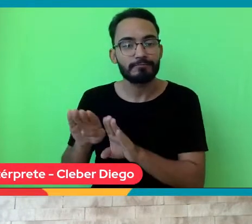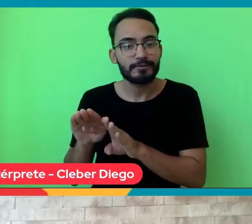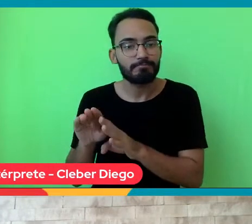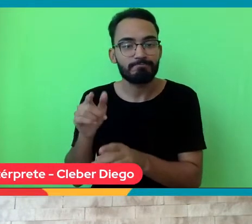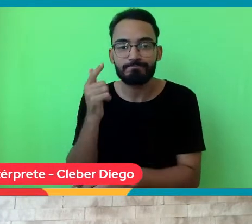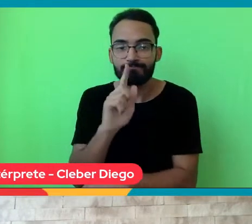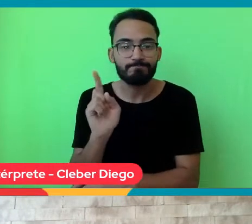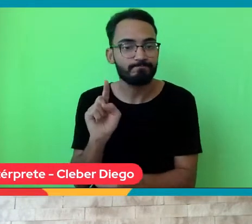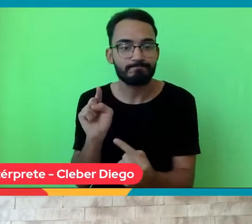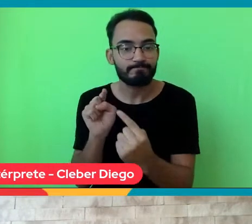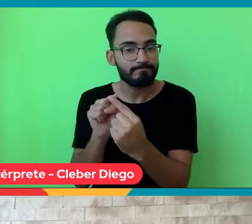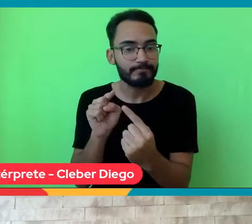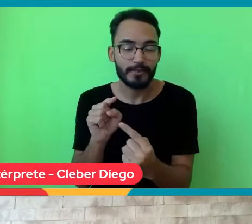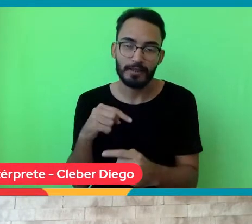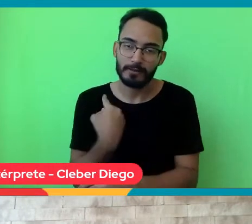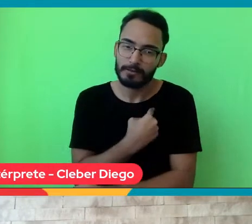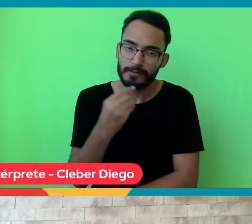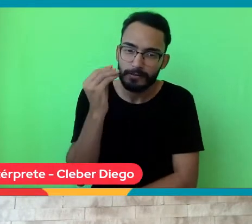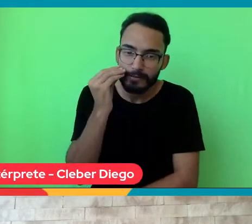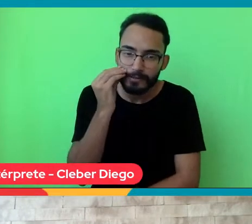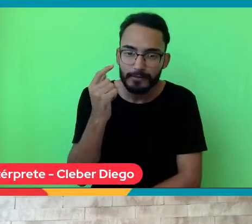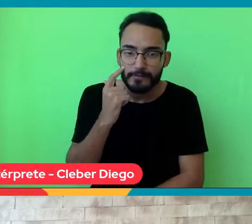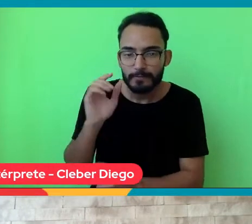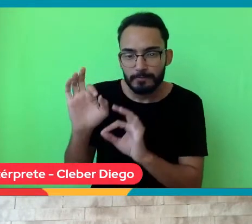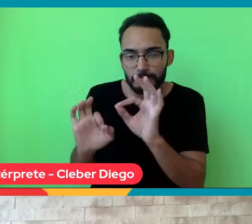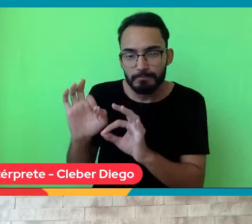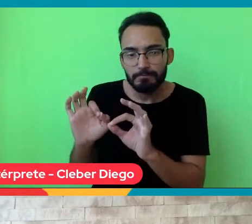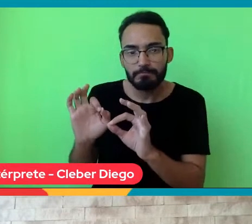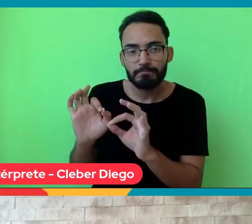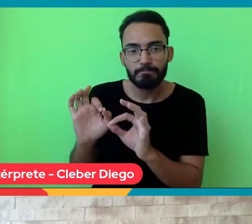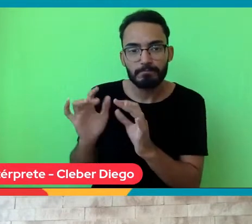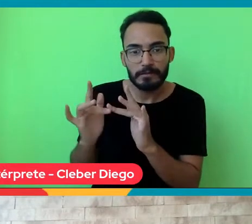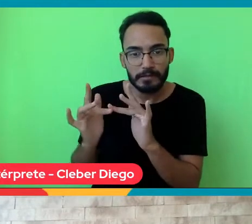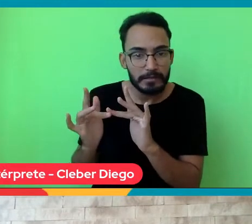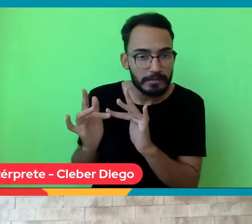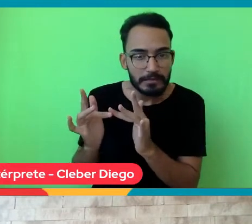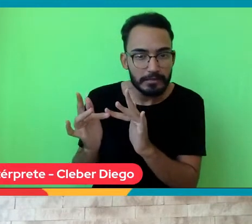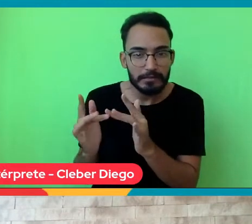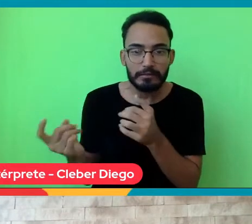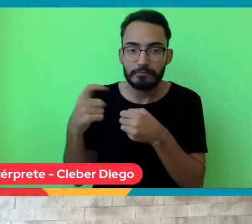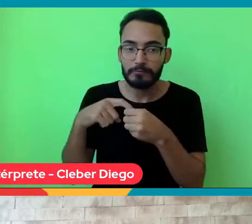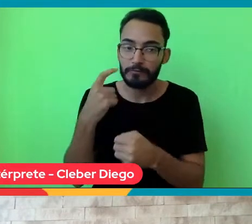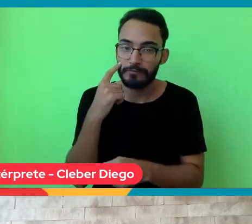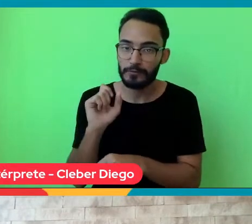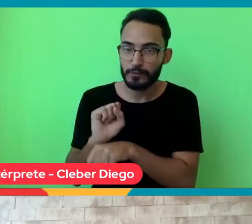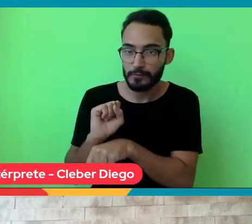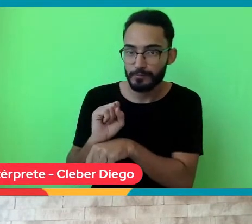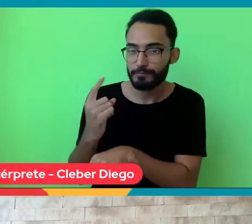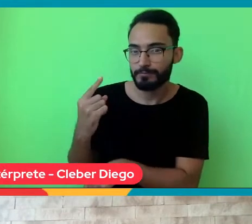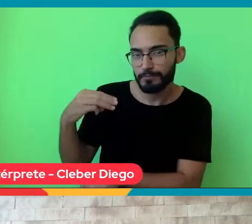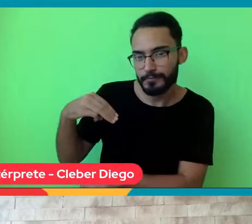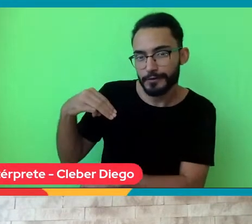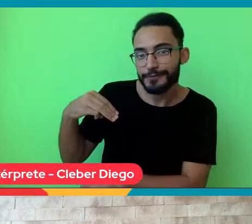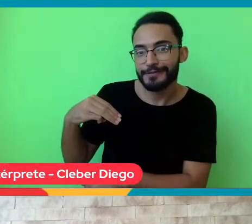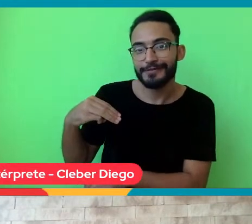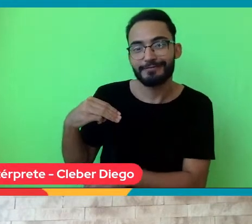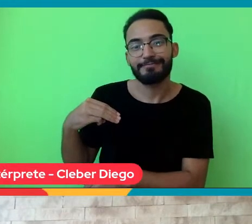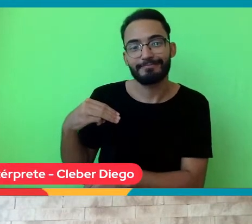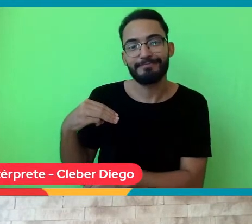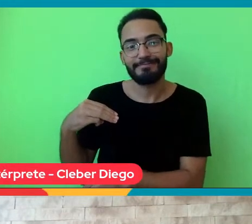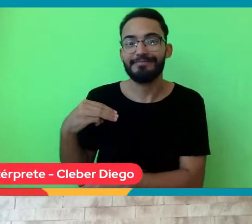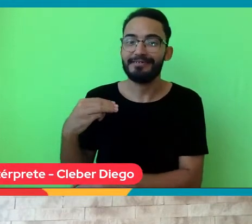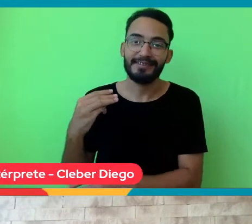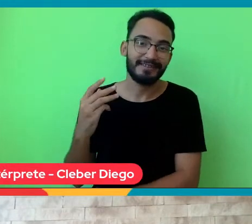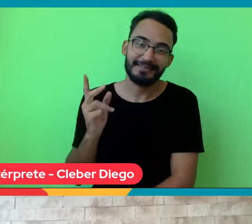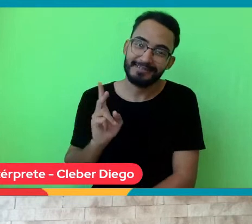conectar agora. A gente está tentando aqui trazer ela para a nossa mesa. Só um minutinho, por favor. Que ao vivo a gente acontece assim,